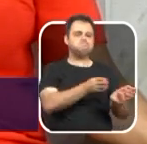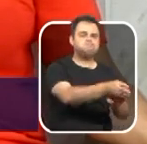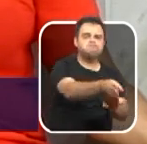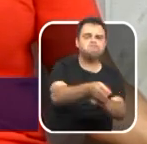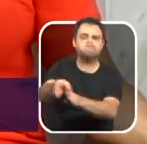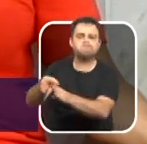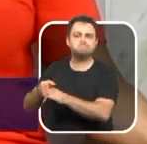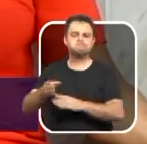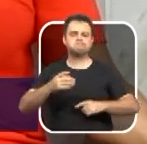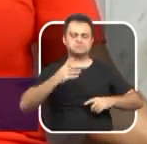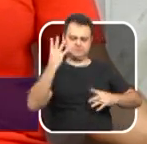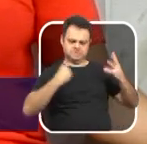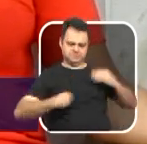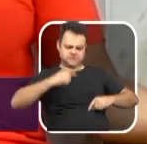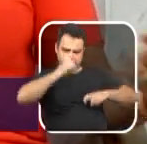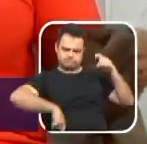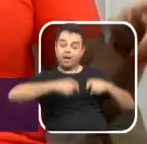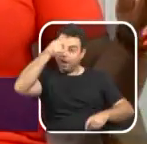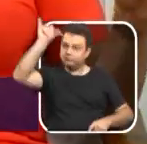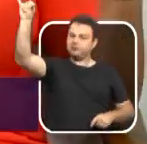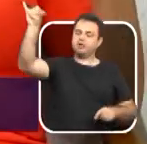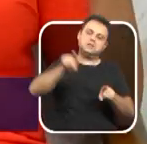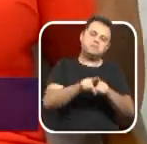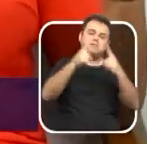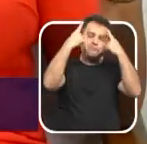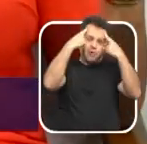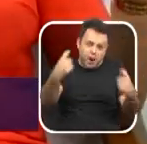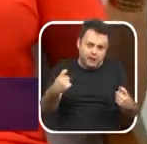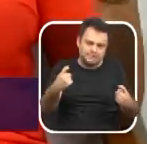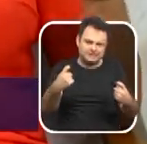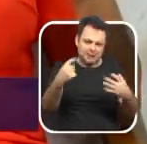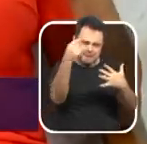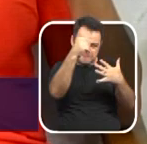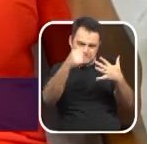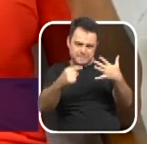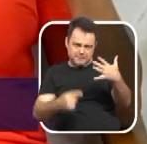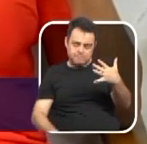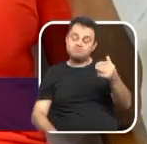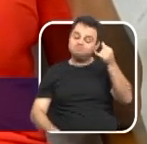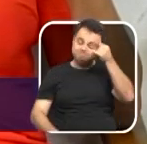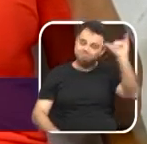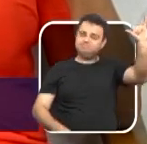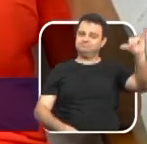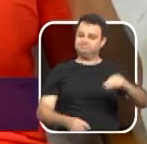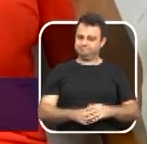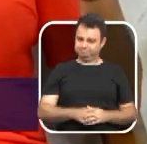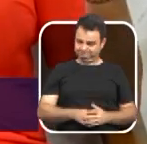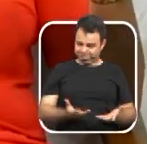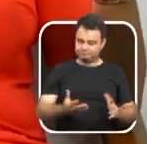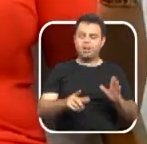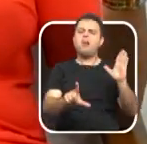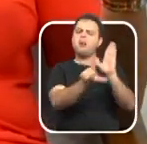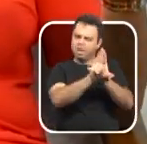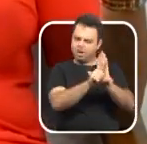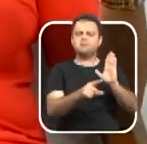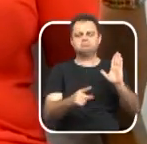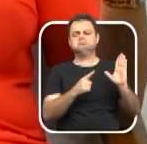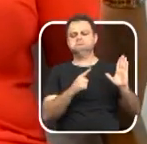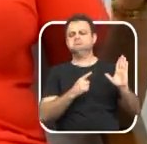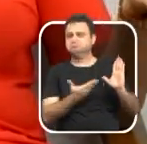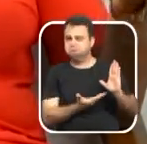violências é importante, porque nós temos a garantia através de lei, através de políticas